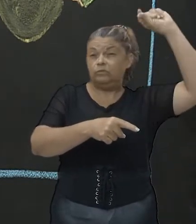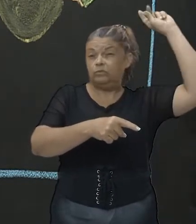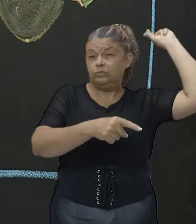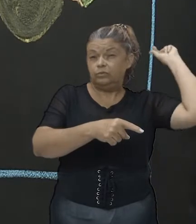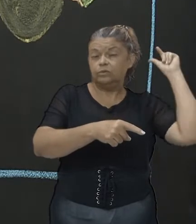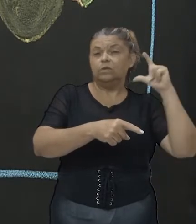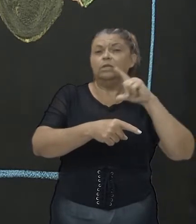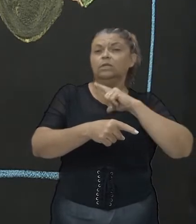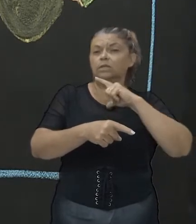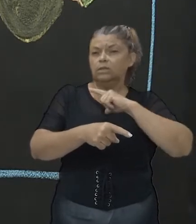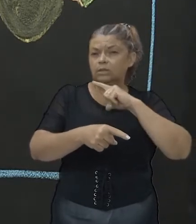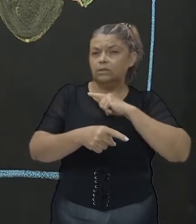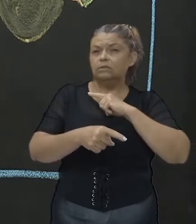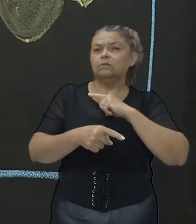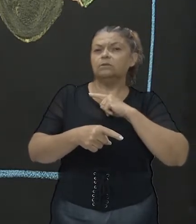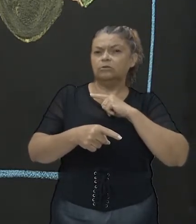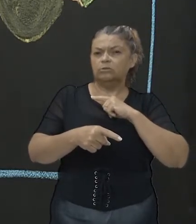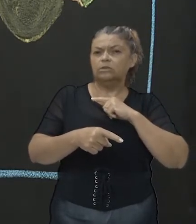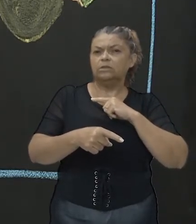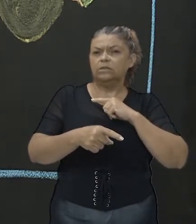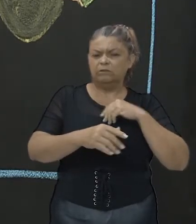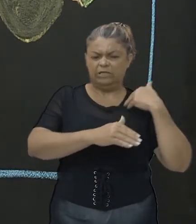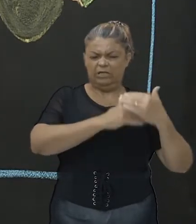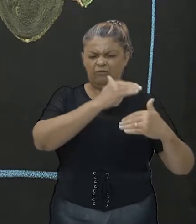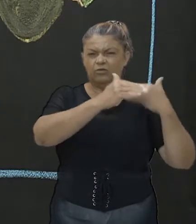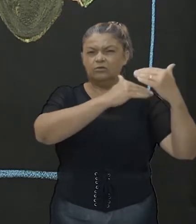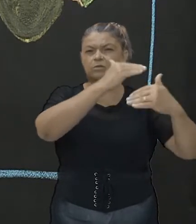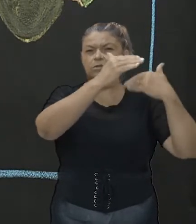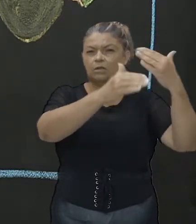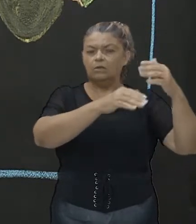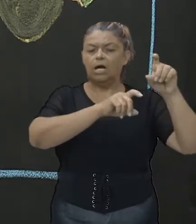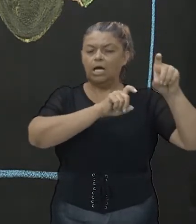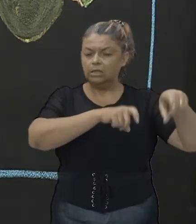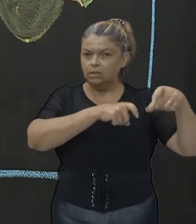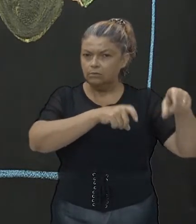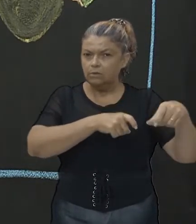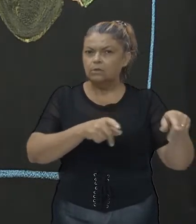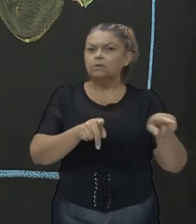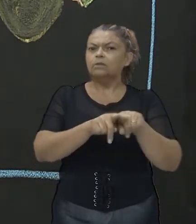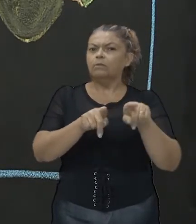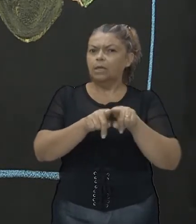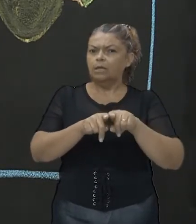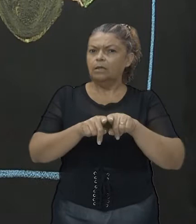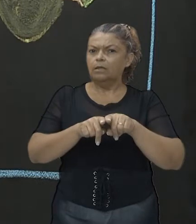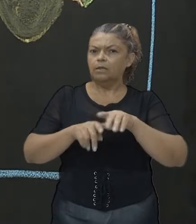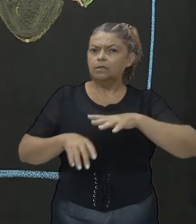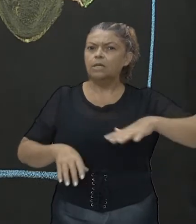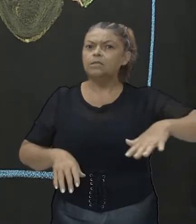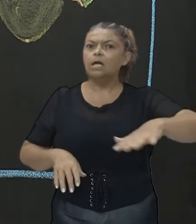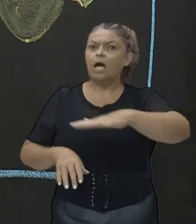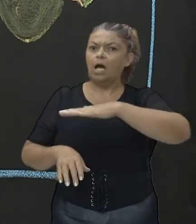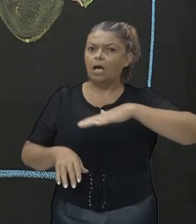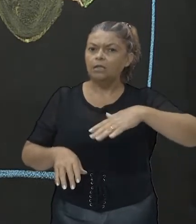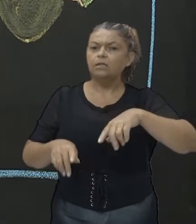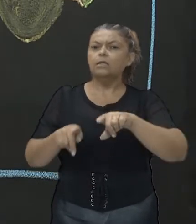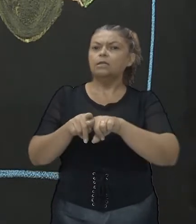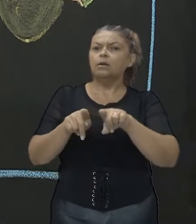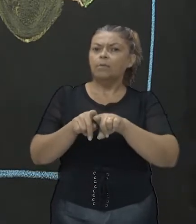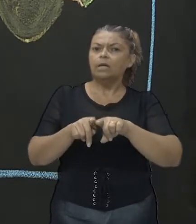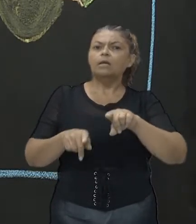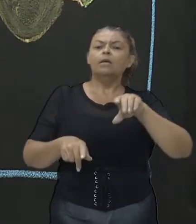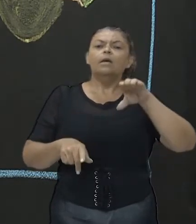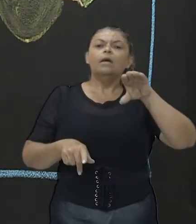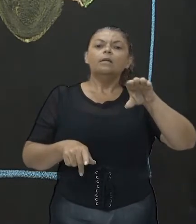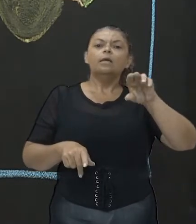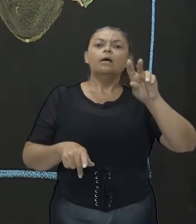sedentarismo, a chamada Revolução Agrícola do Neolítico, nas áreas dos rios de planície da China, o Rio Amarelo,